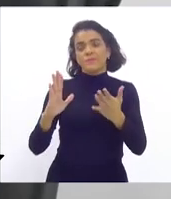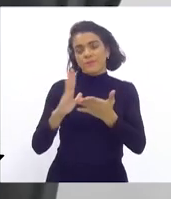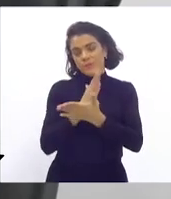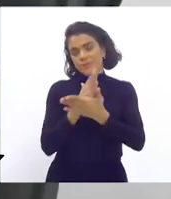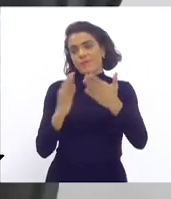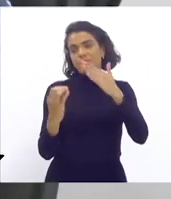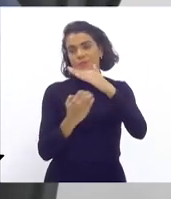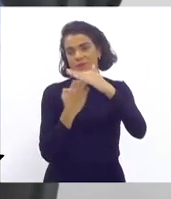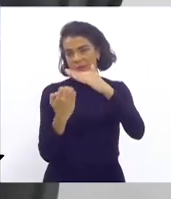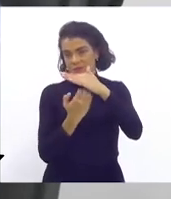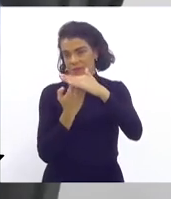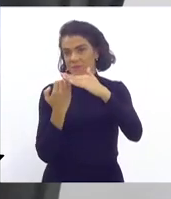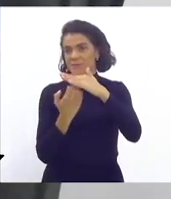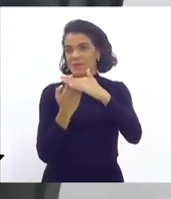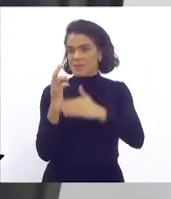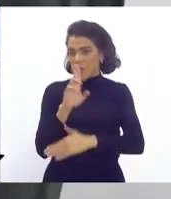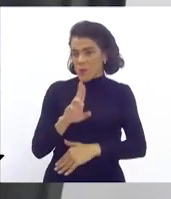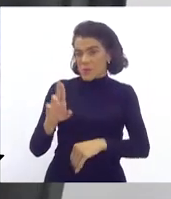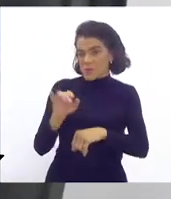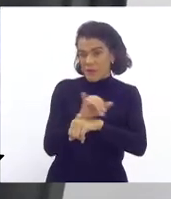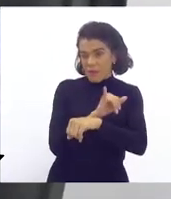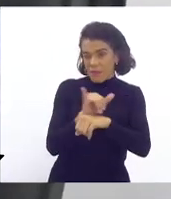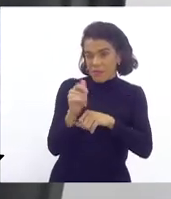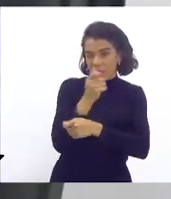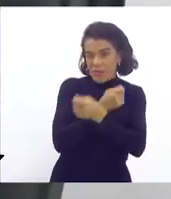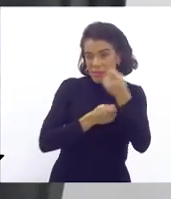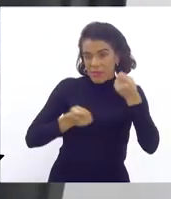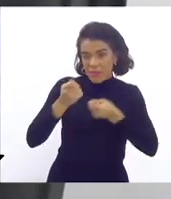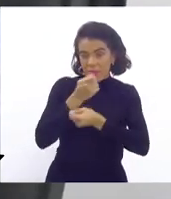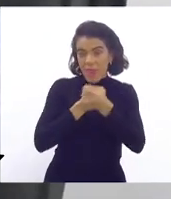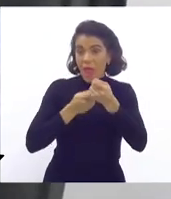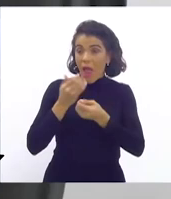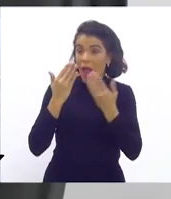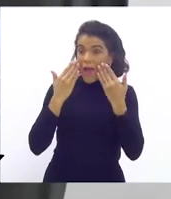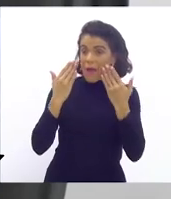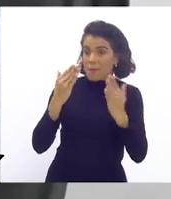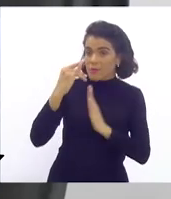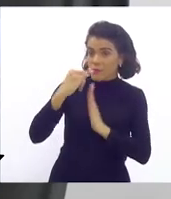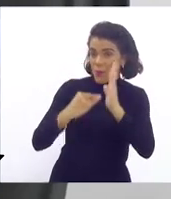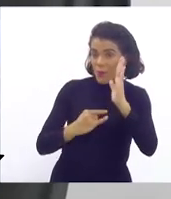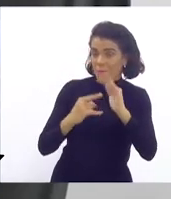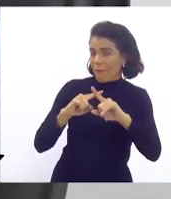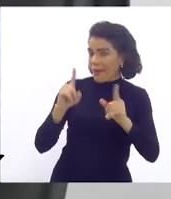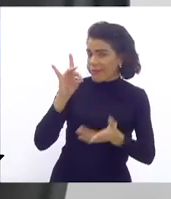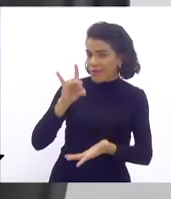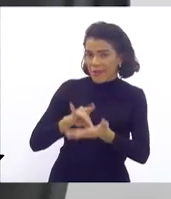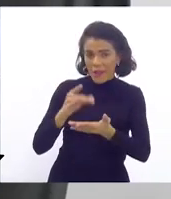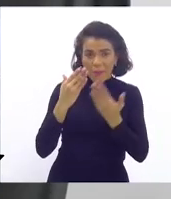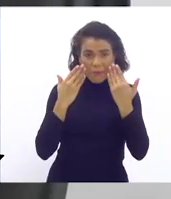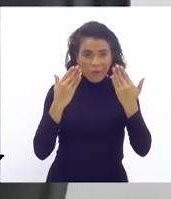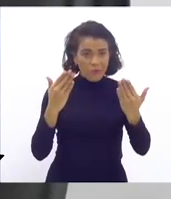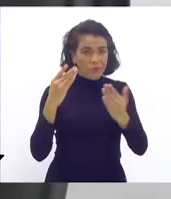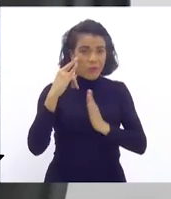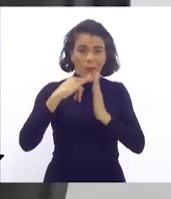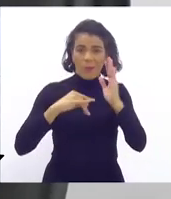fazem e eles falaram que apresentaram documentos mas não apresentaram documento nenhum então